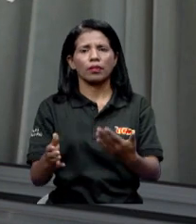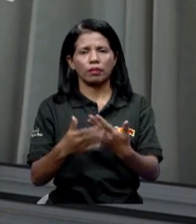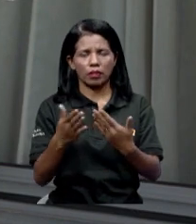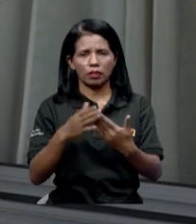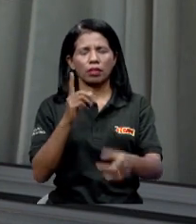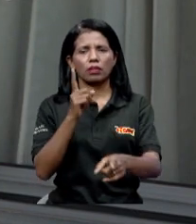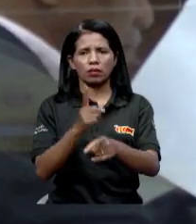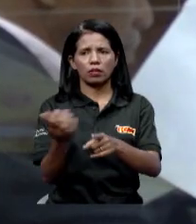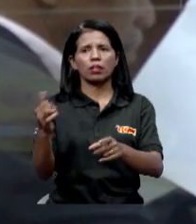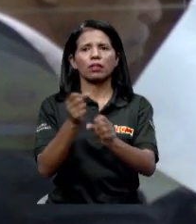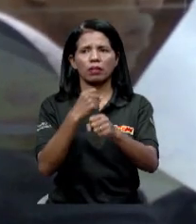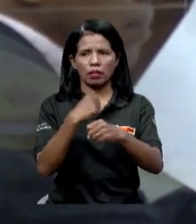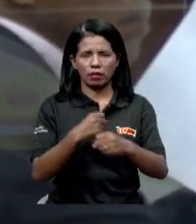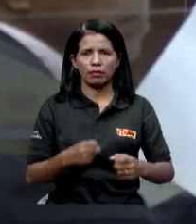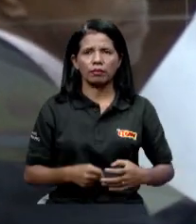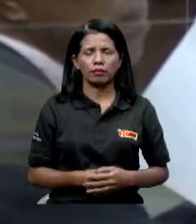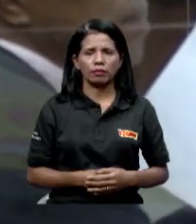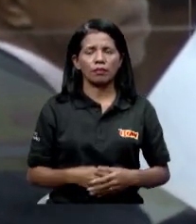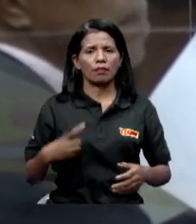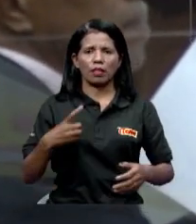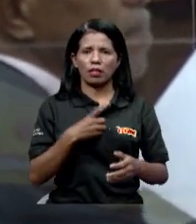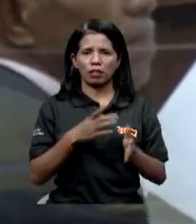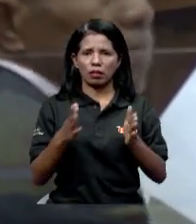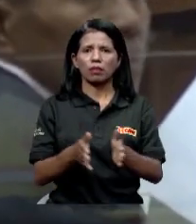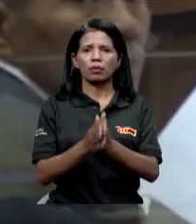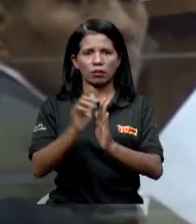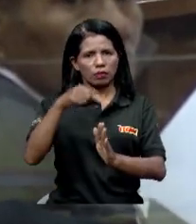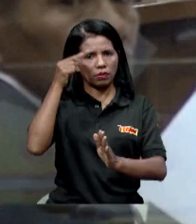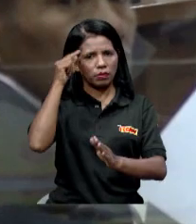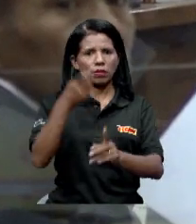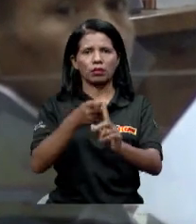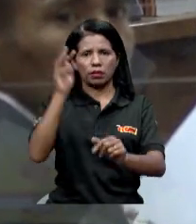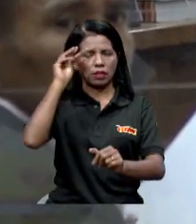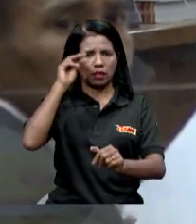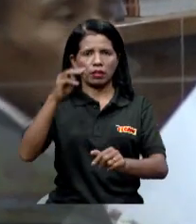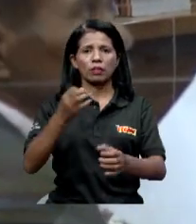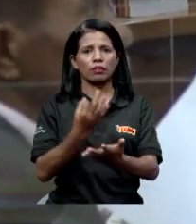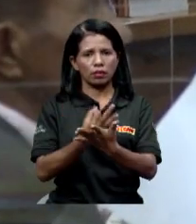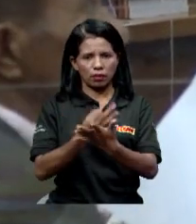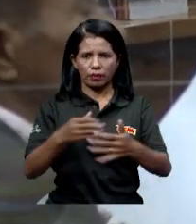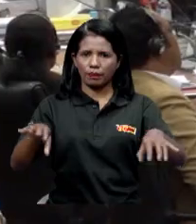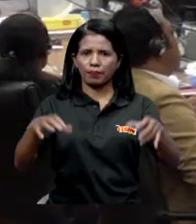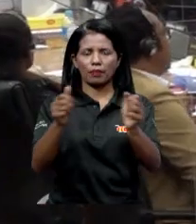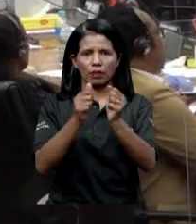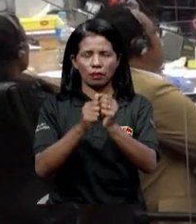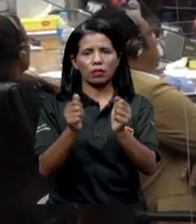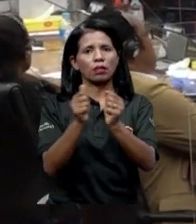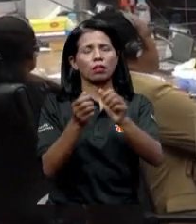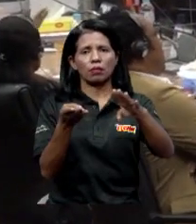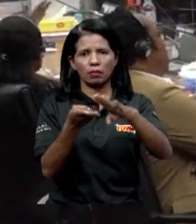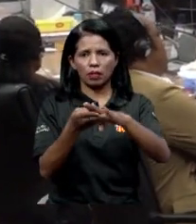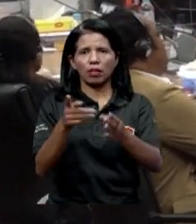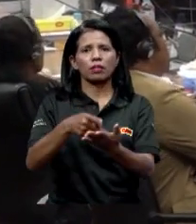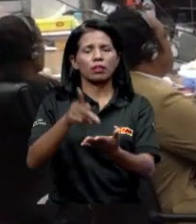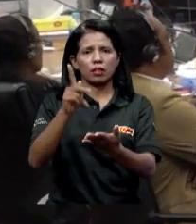teve se passar a tu halo. Deputado Cira Mossos, o governo, o Ministério de Finanças, a tu serviço a mútuo com o banco, a tu halo pagamento